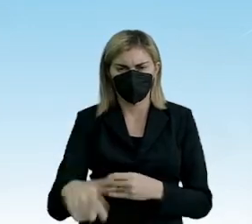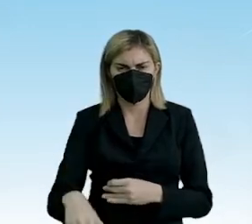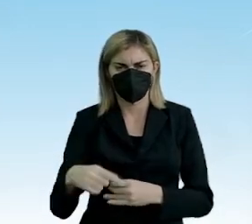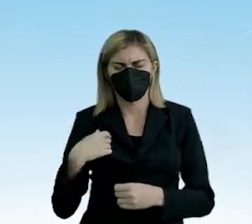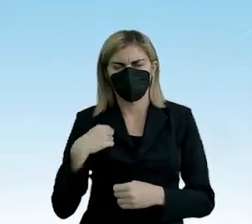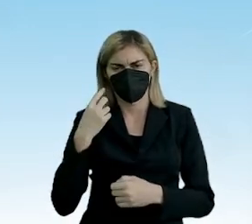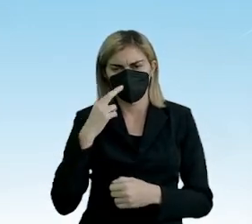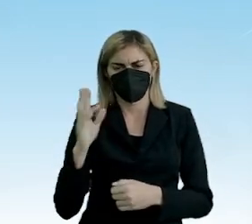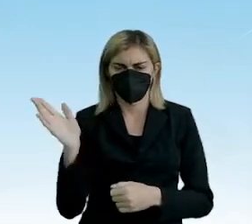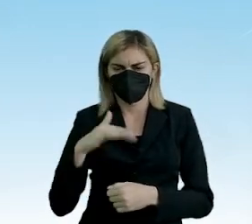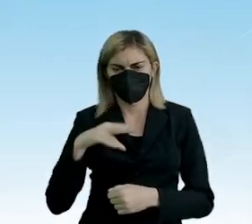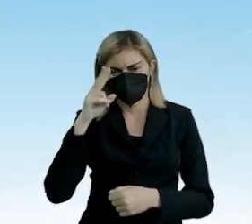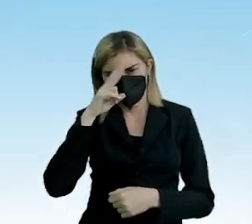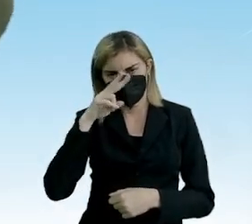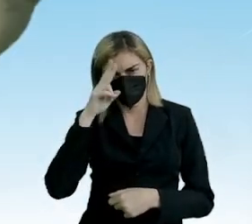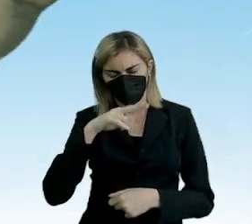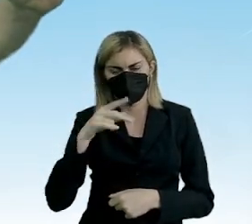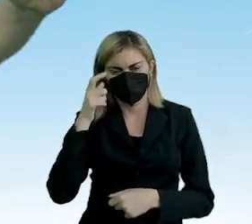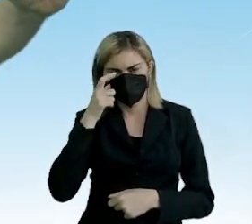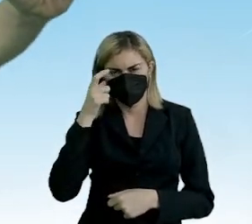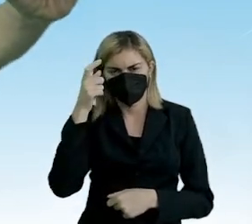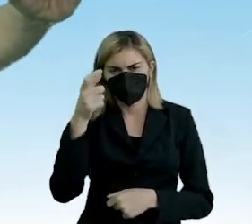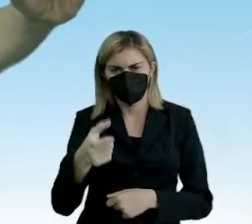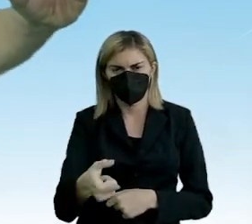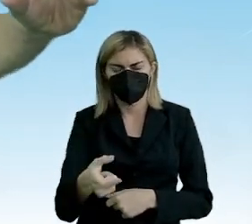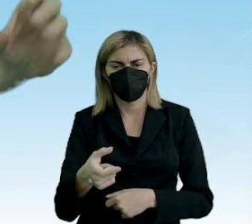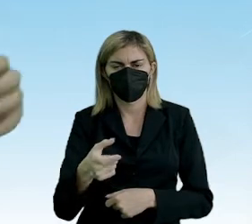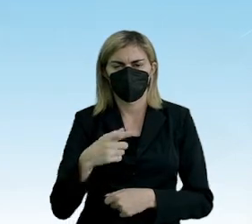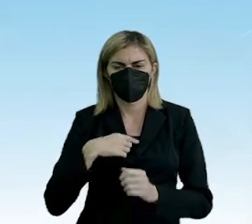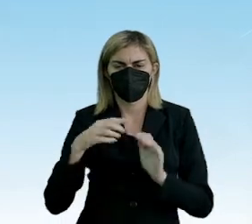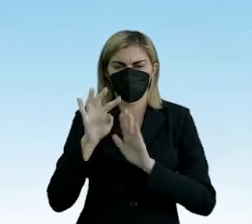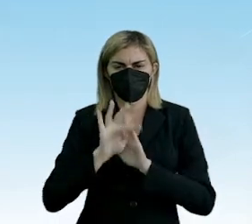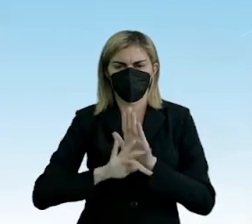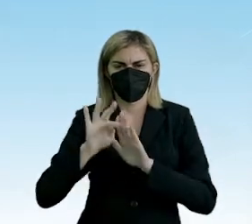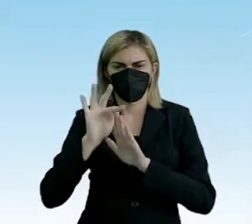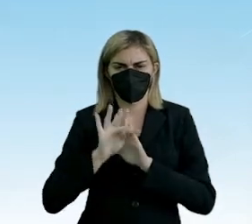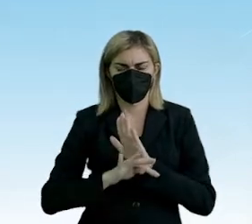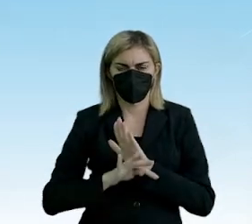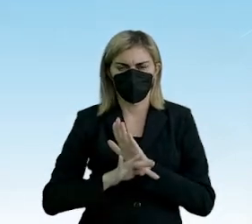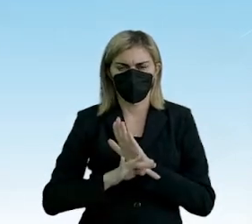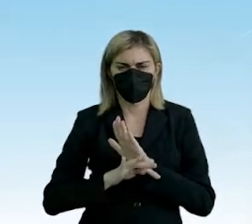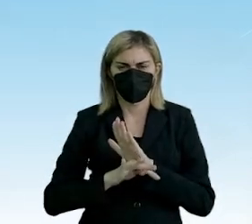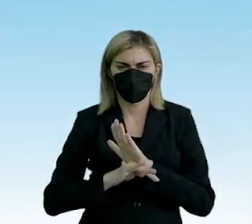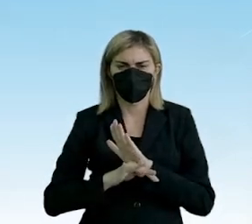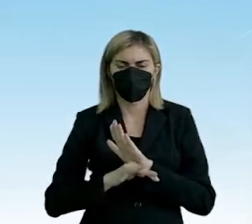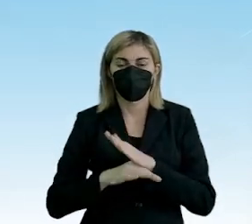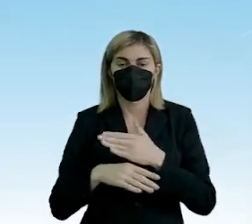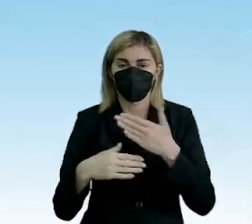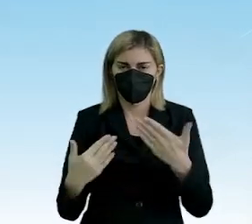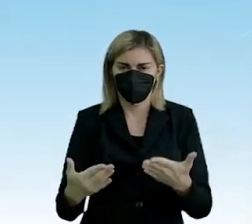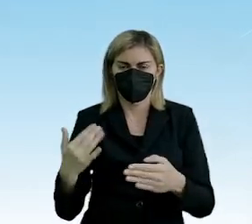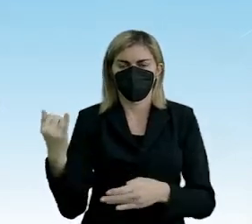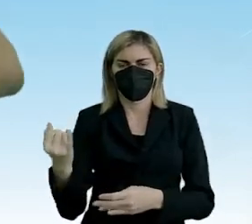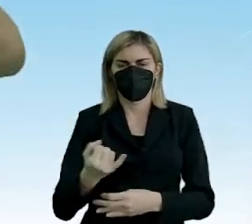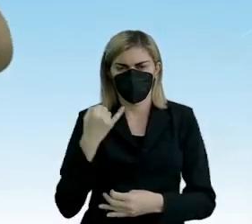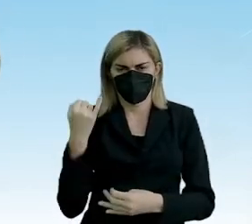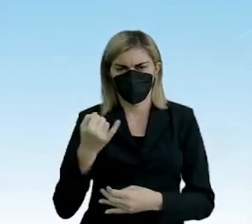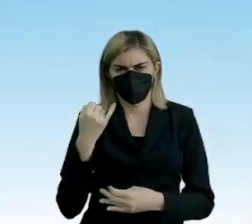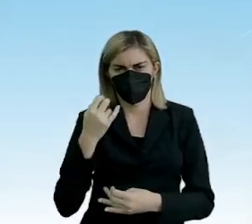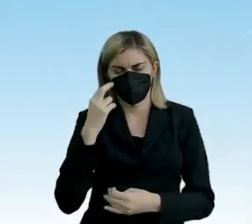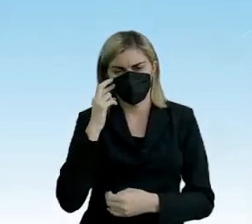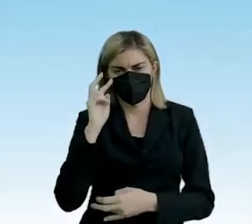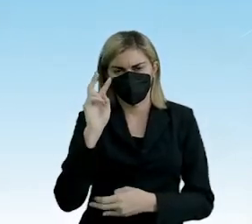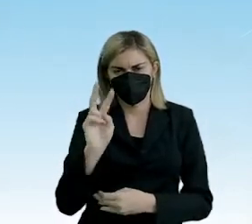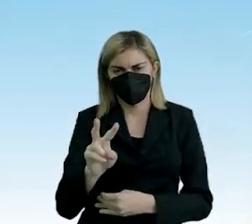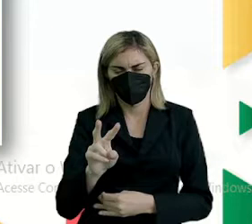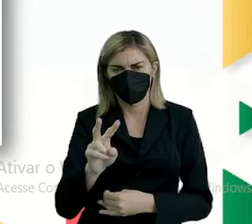vez, vamos lembrar a intencionalidade do texto, há uma intenção. Então é importante, olhe